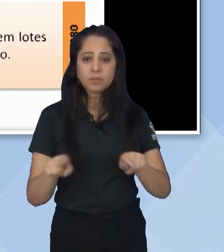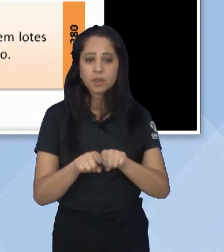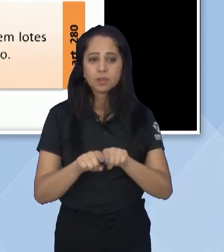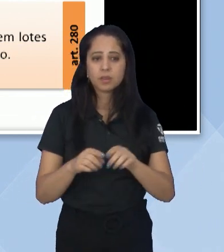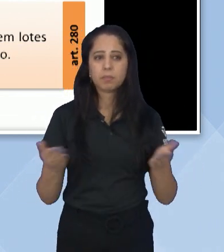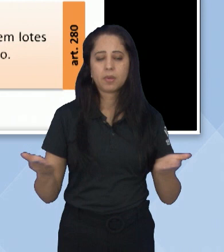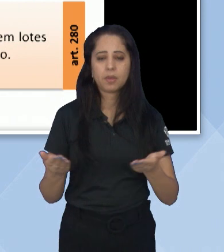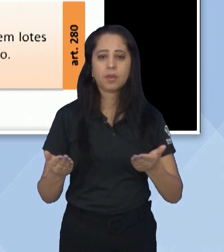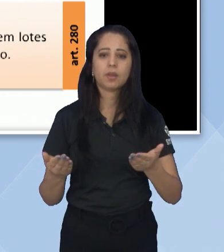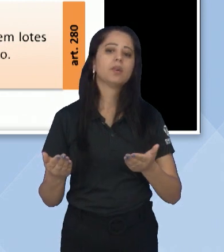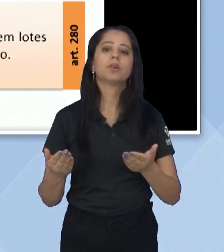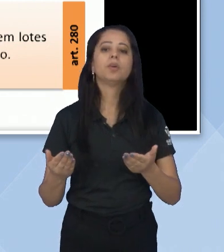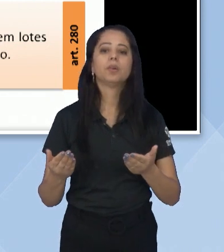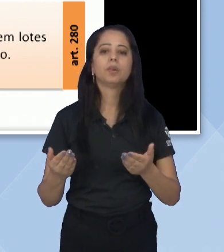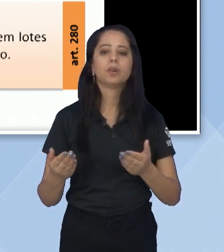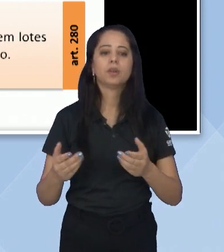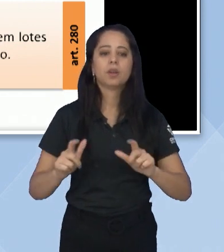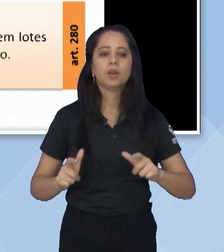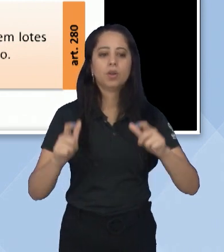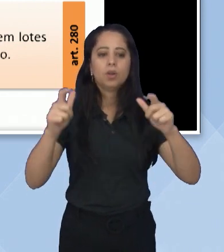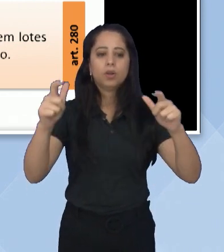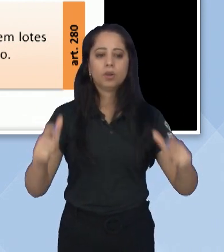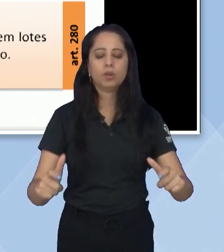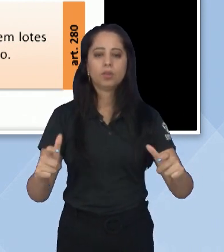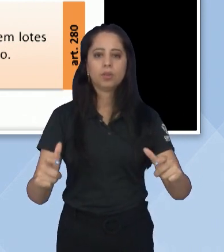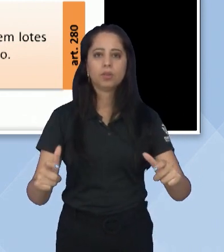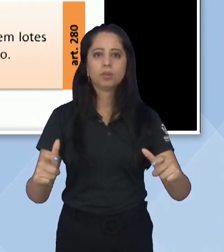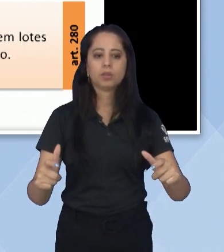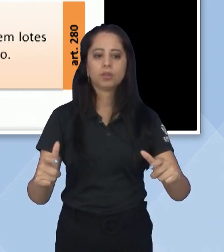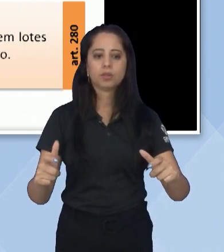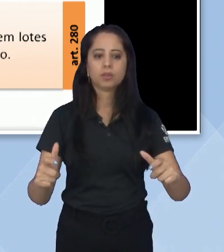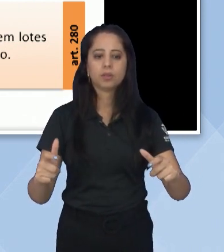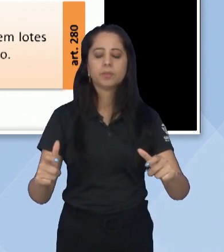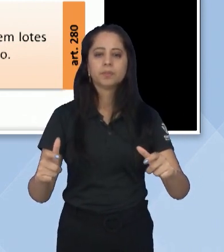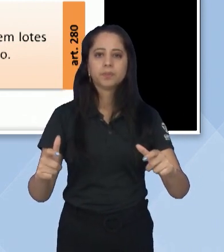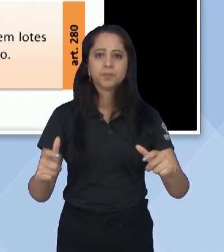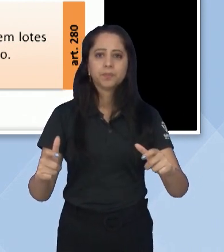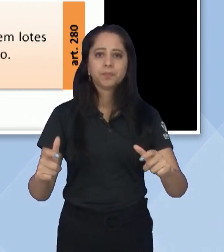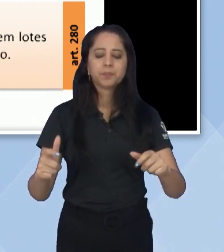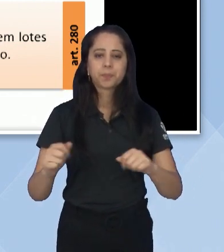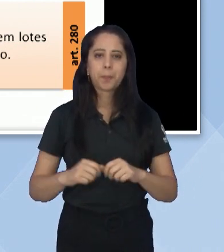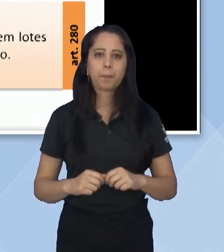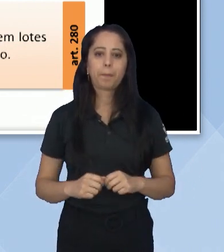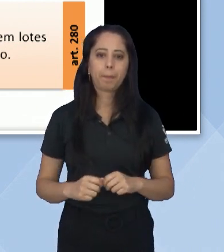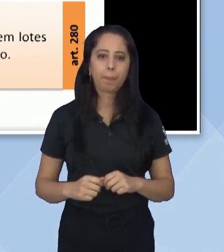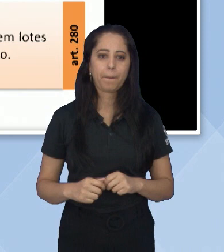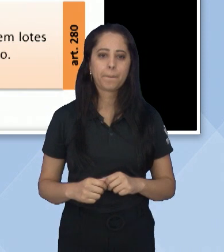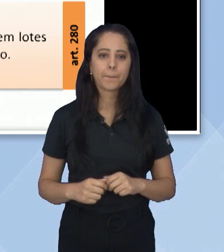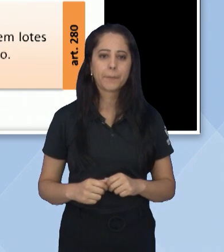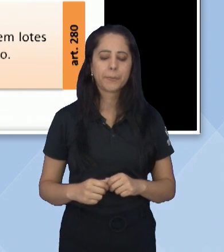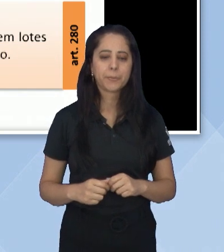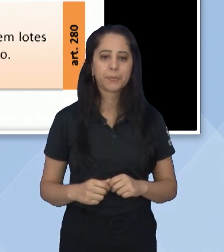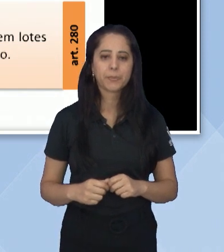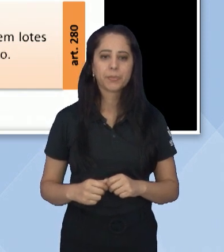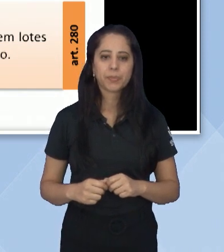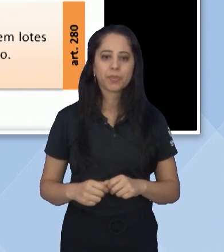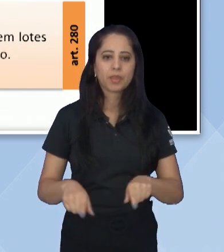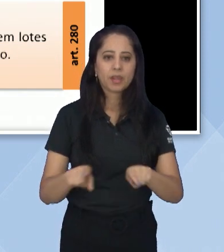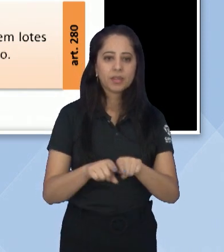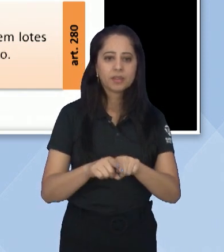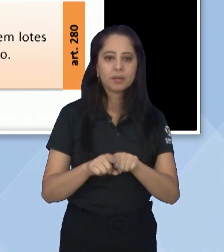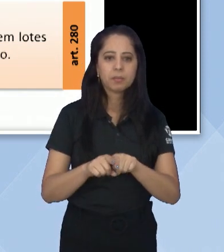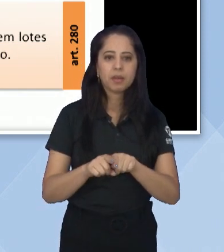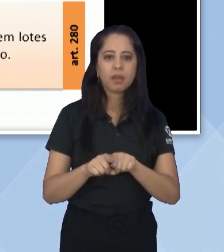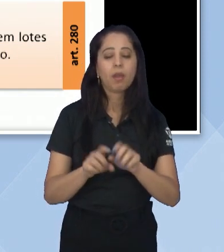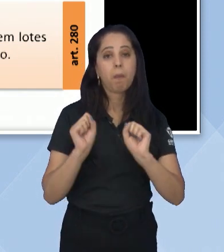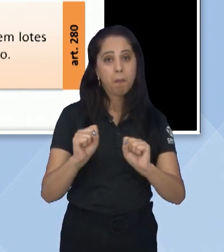as M5 como eu falei que a zona que Principalmente permeia as áreas do loteamentos regularizados o uso e do seu nível A